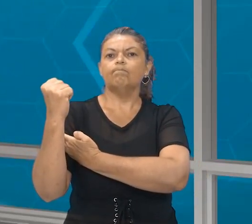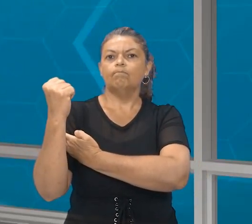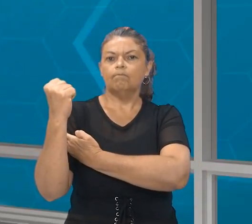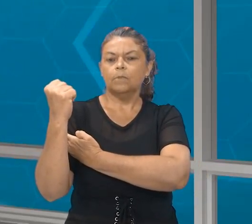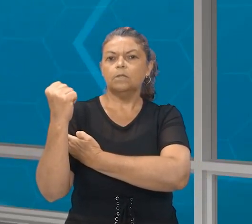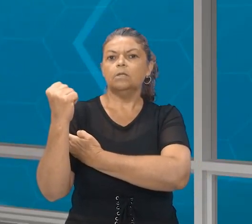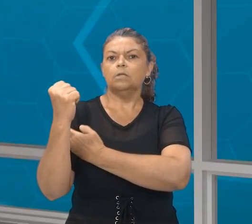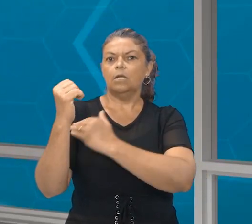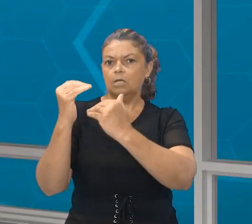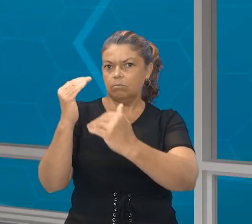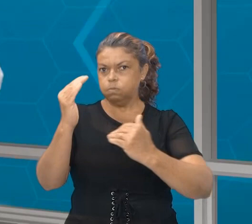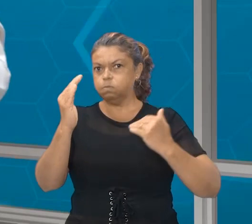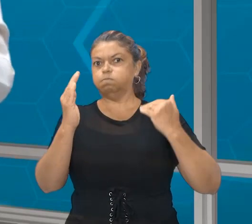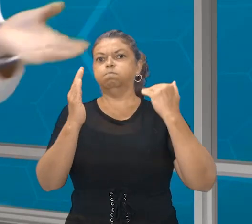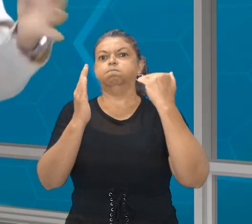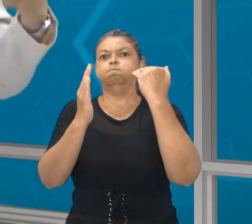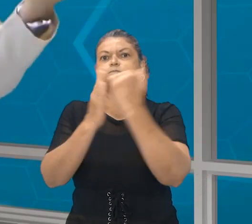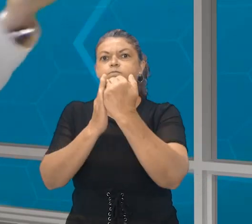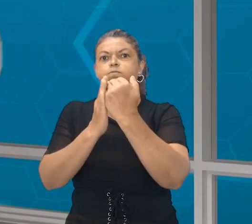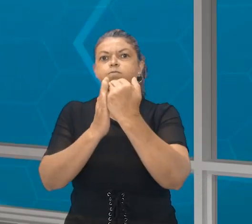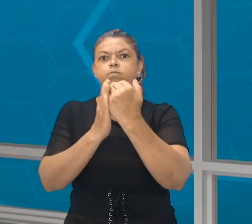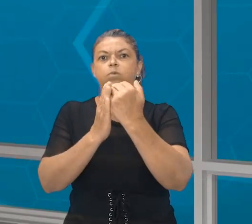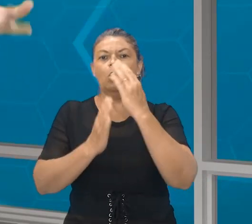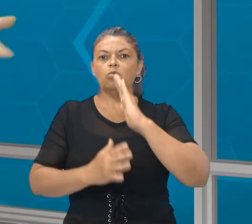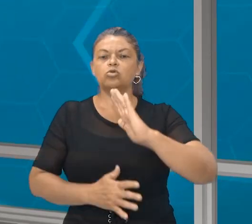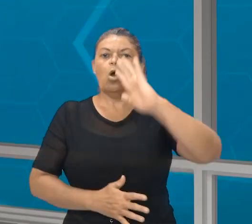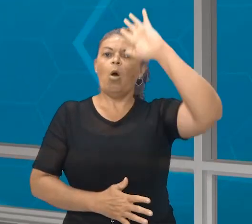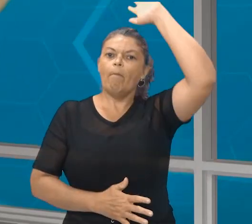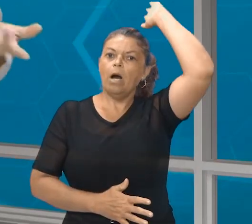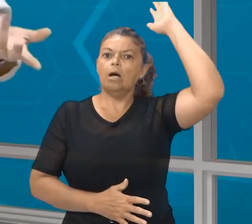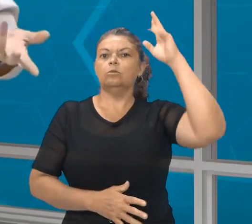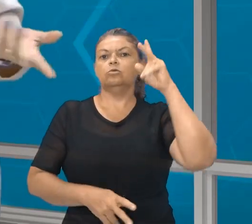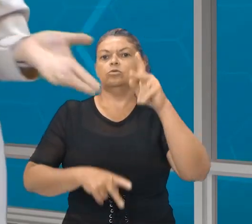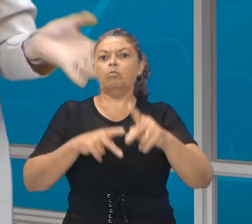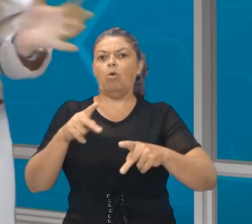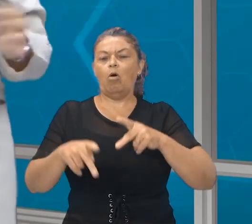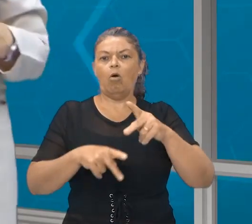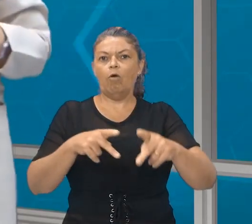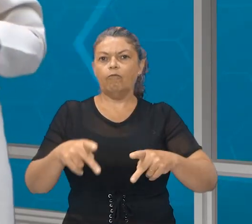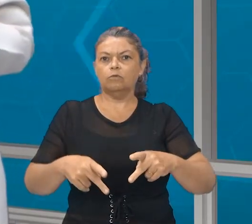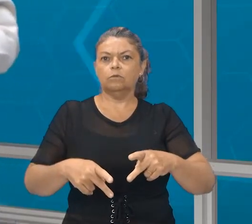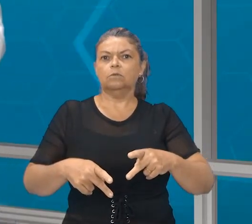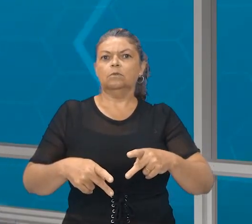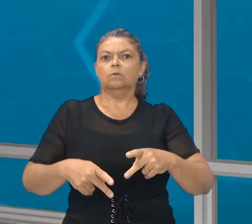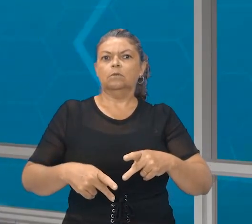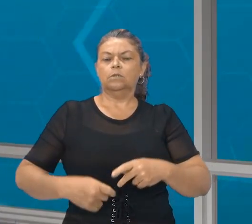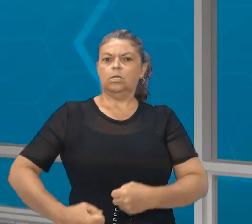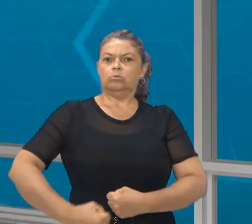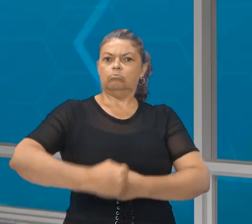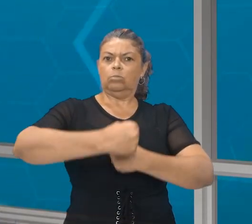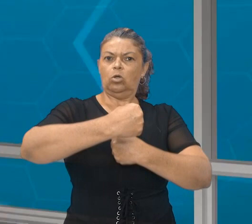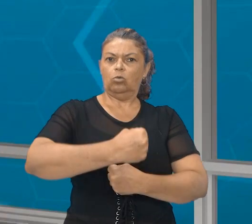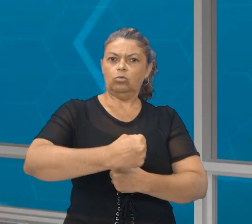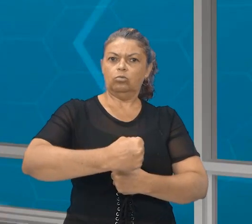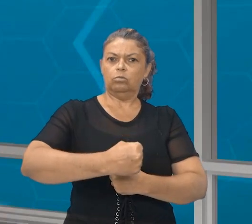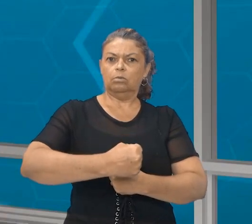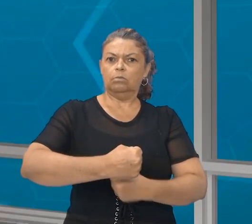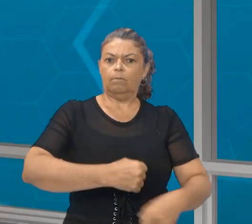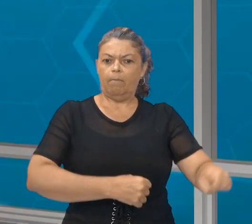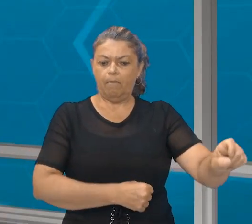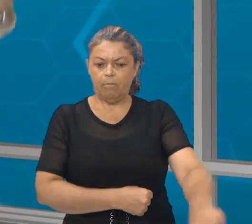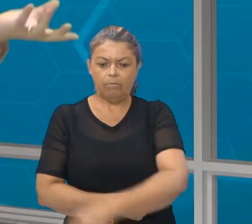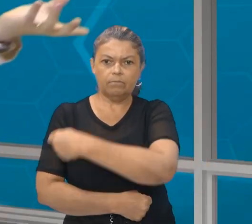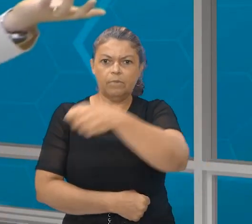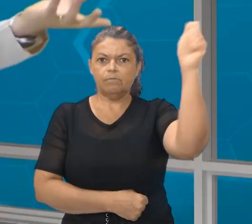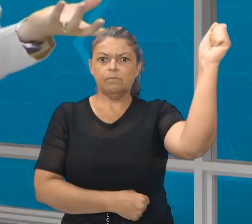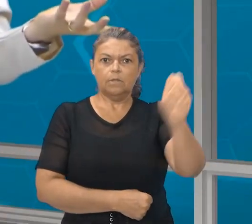que os romanos tinham diante de outros povos. A primeira cena é de batalha, travadas entre os povos germânicos, guardem esse nome,